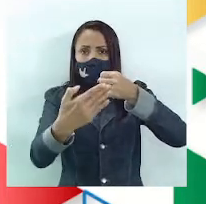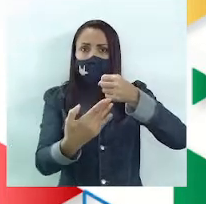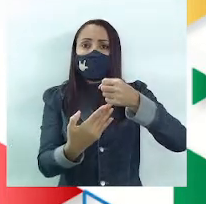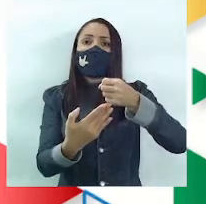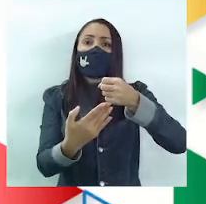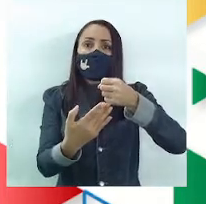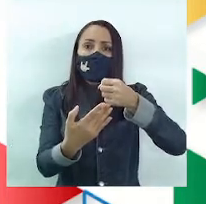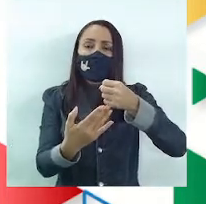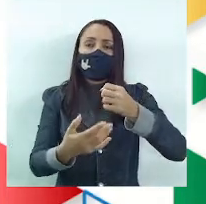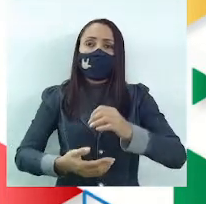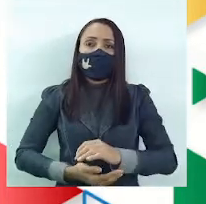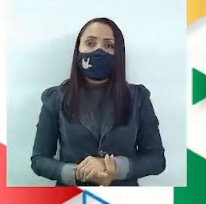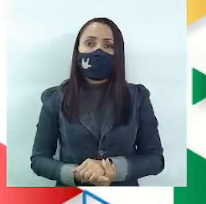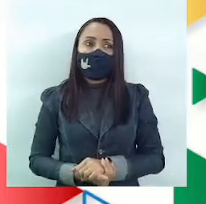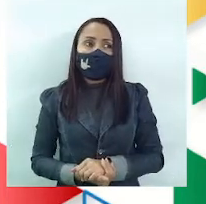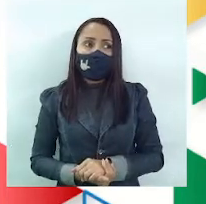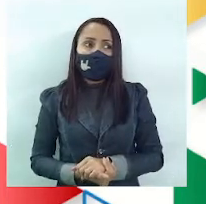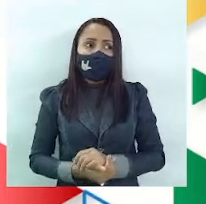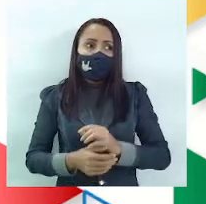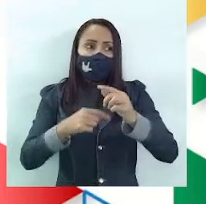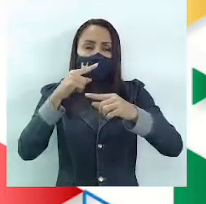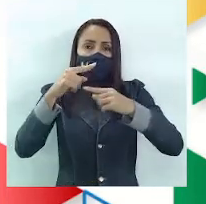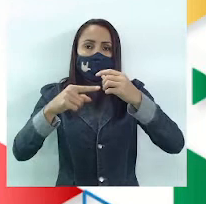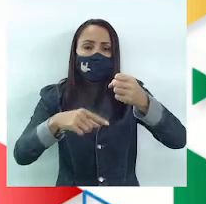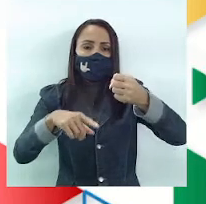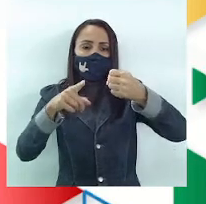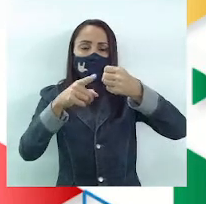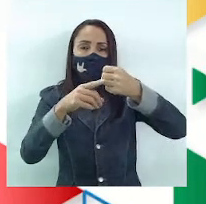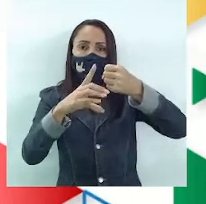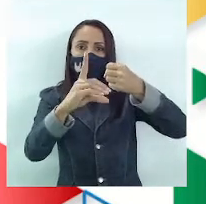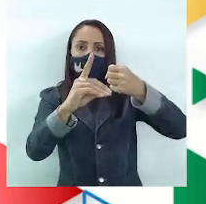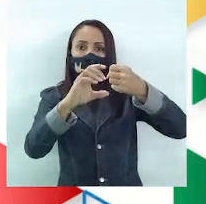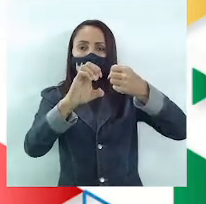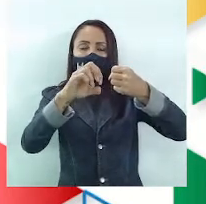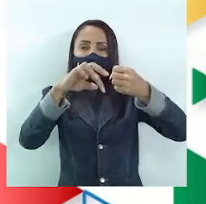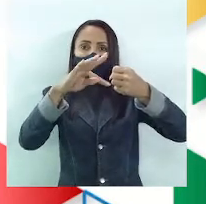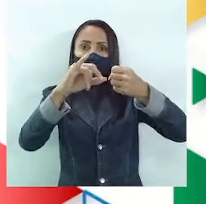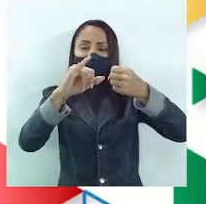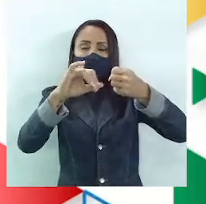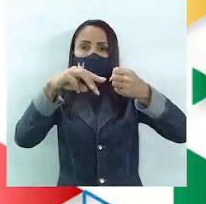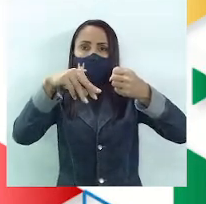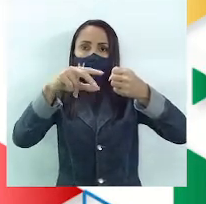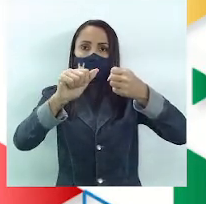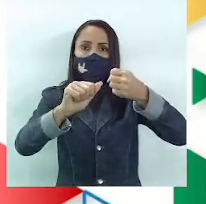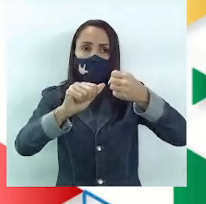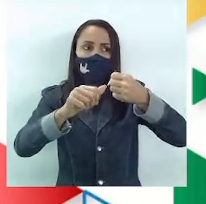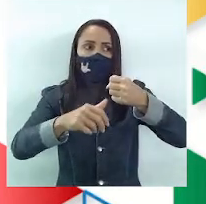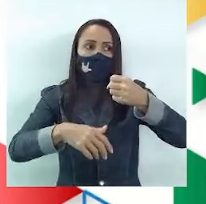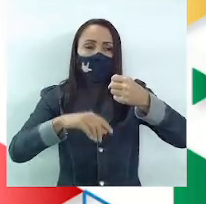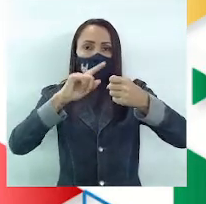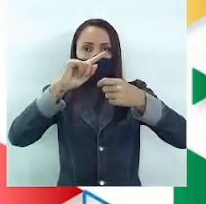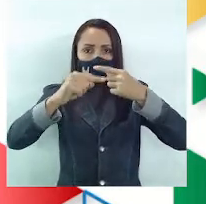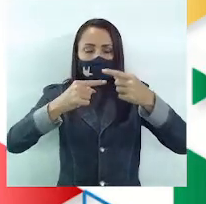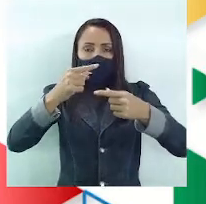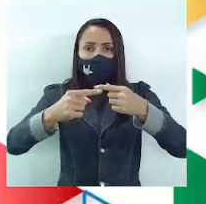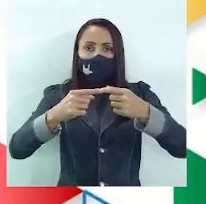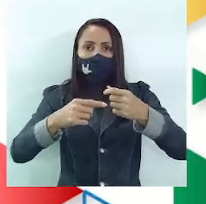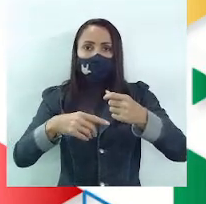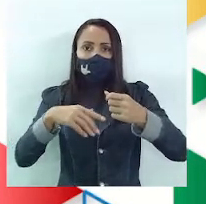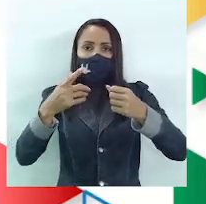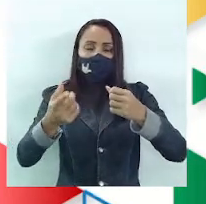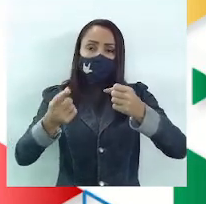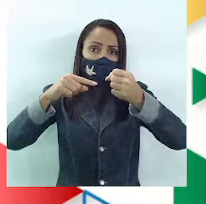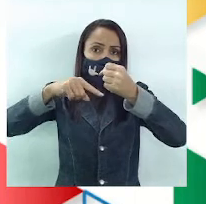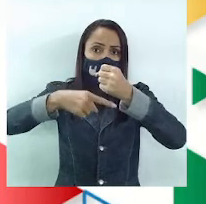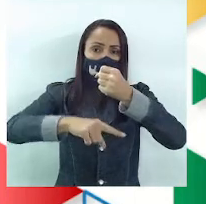nosso corpo. E depois vem a dentina, que já tem canazinhos dentro, os canalículos, e depois a dentina, mais